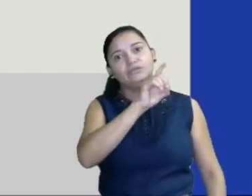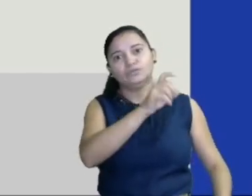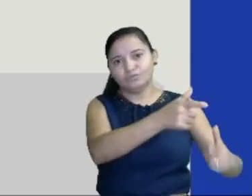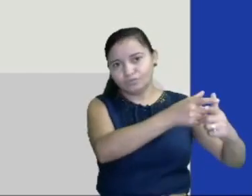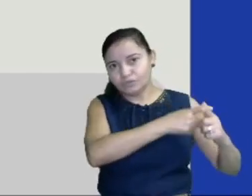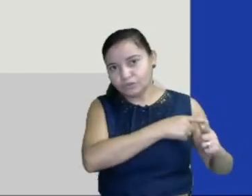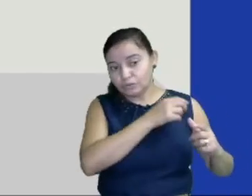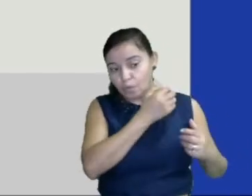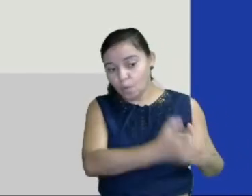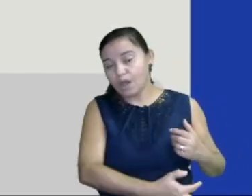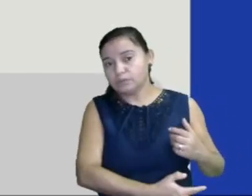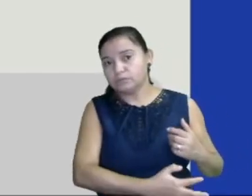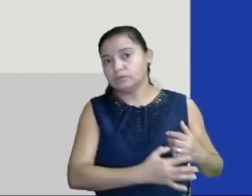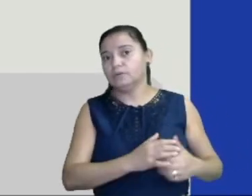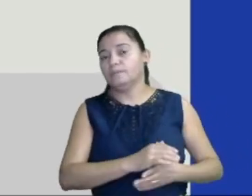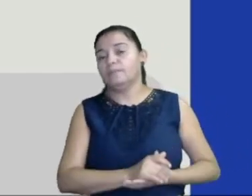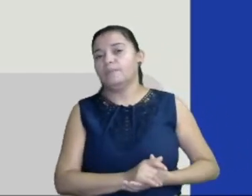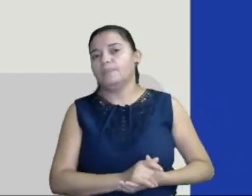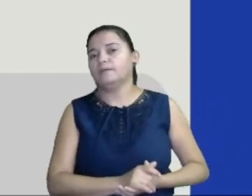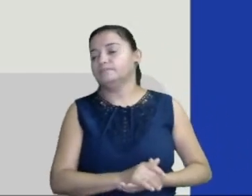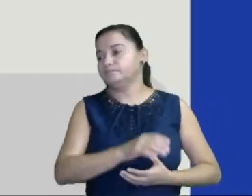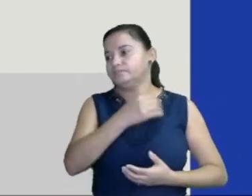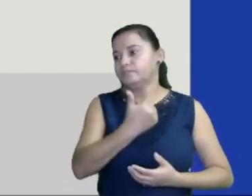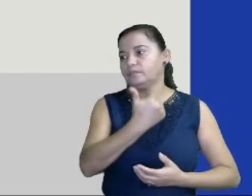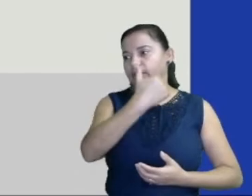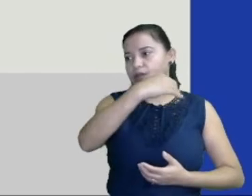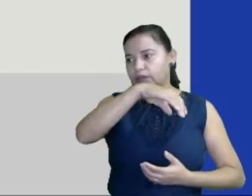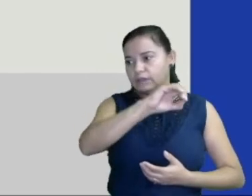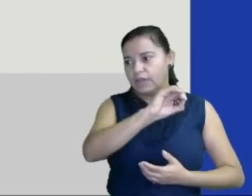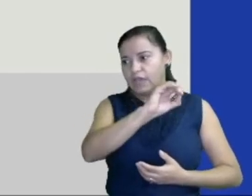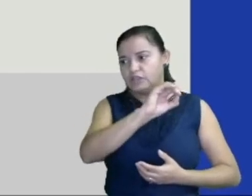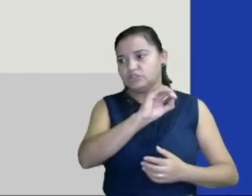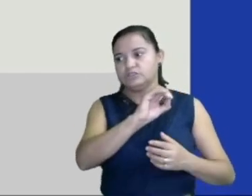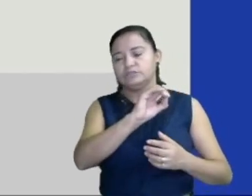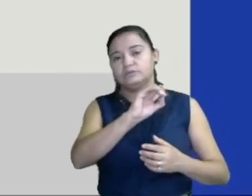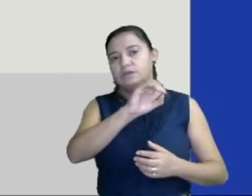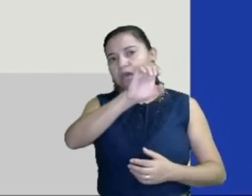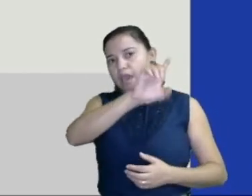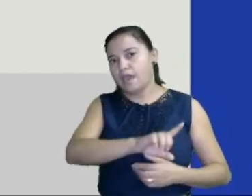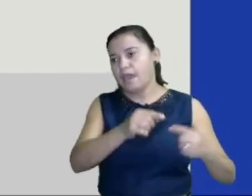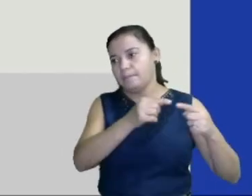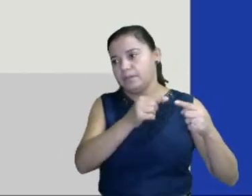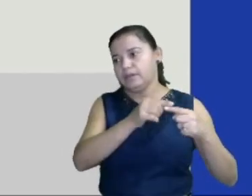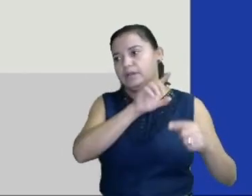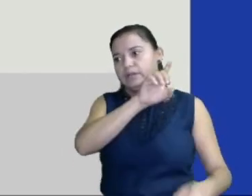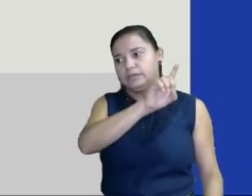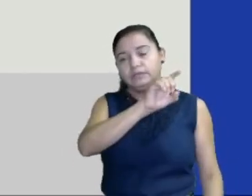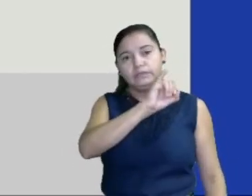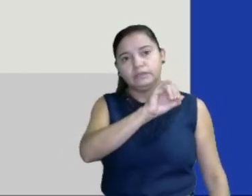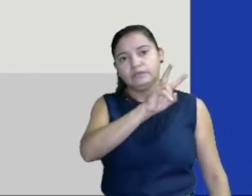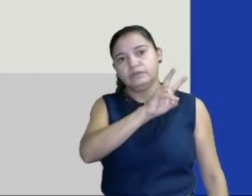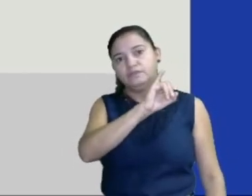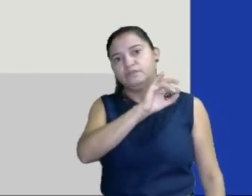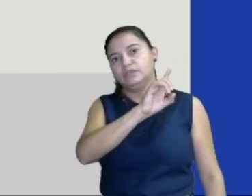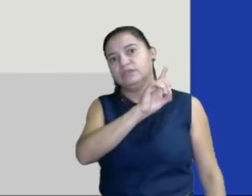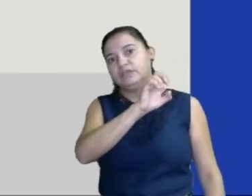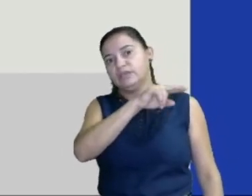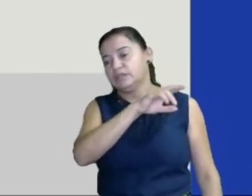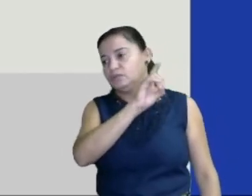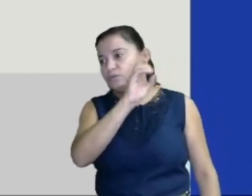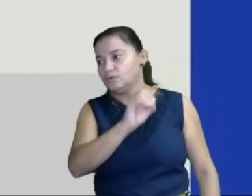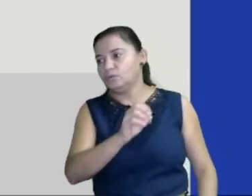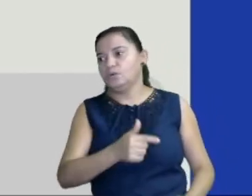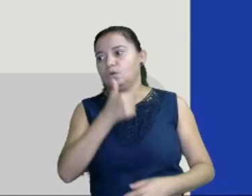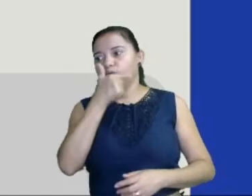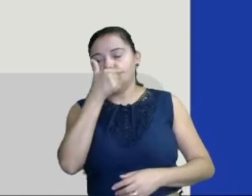dividendo dividido por 2 que ela divisou = 5 que é o nosso Consciente e o que é que vai ocorrer multiplicando só